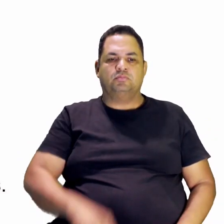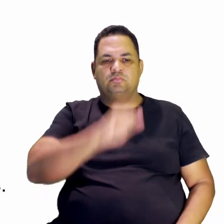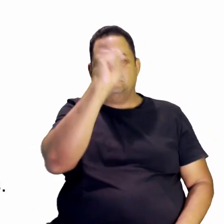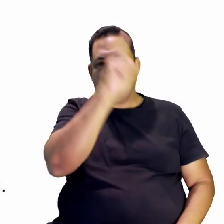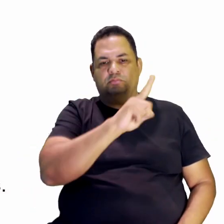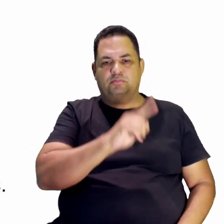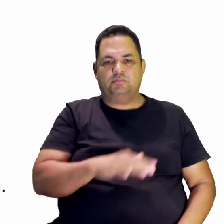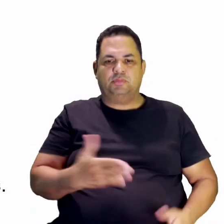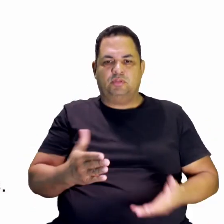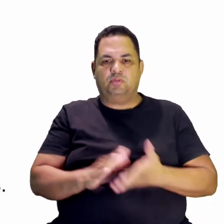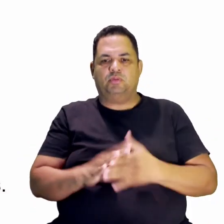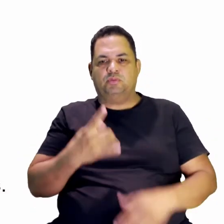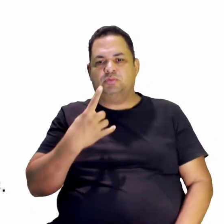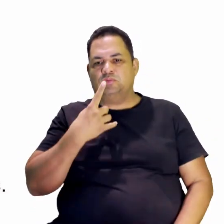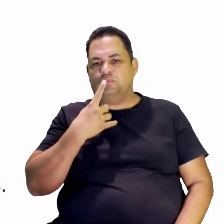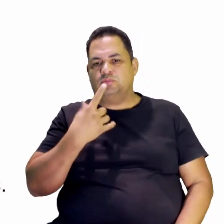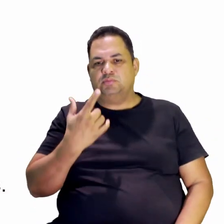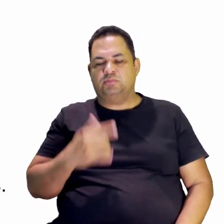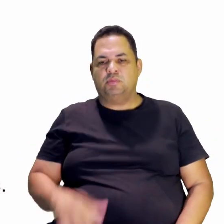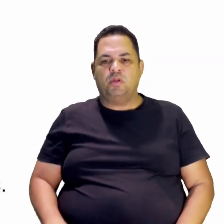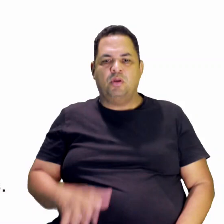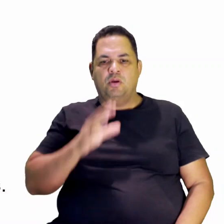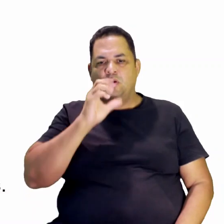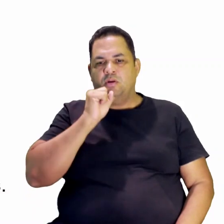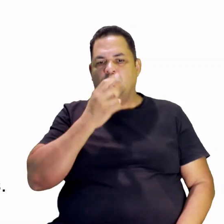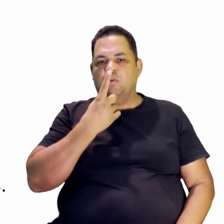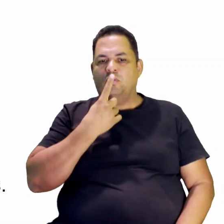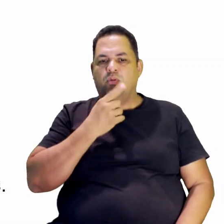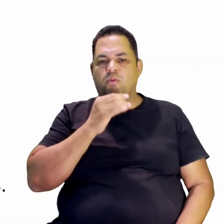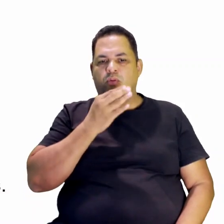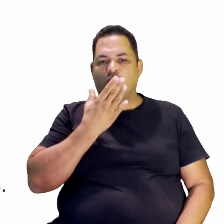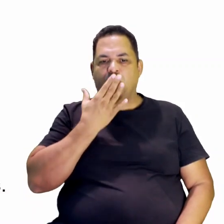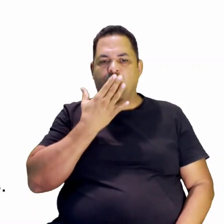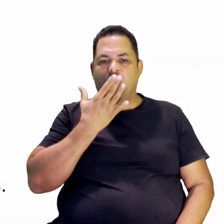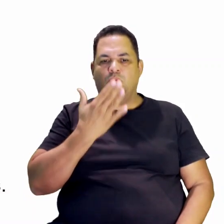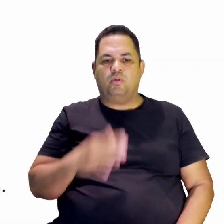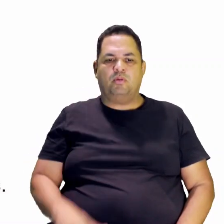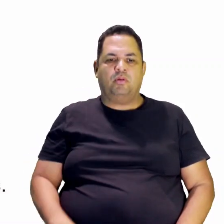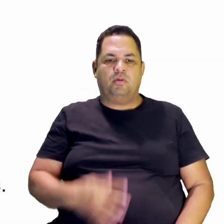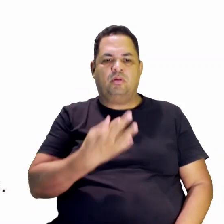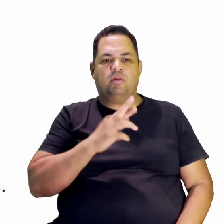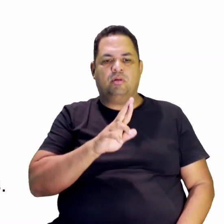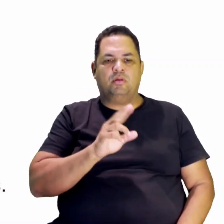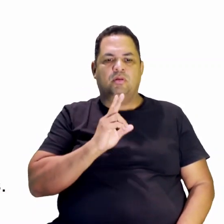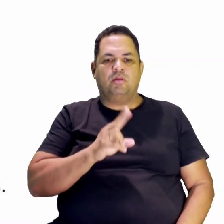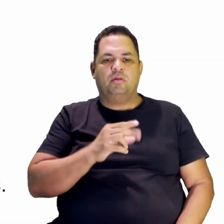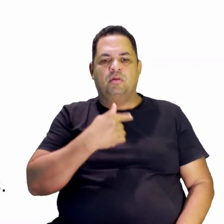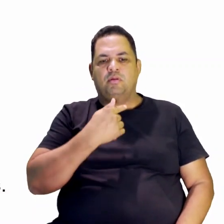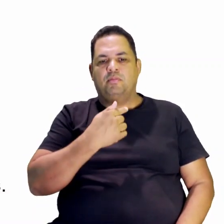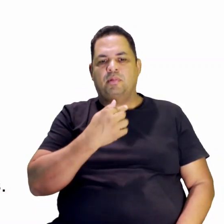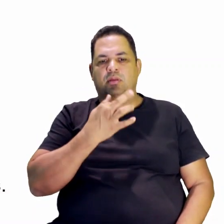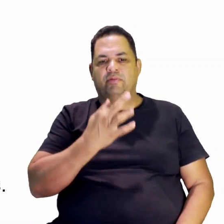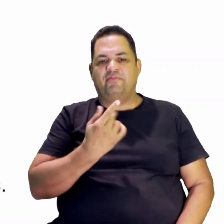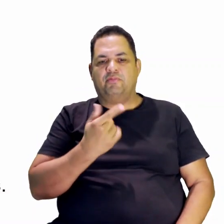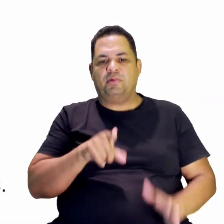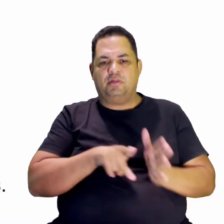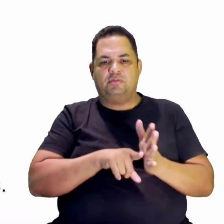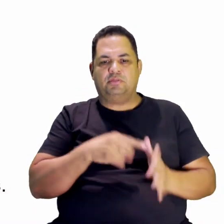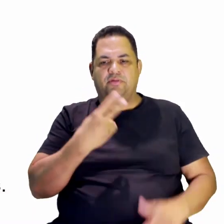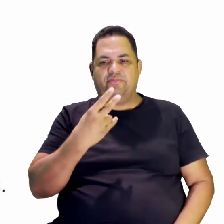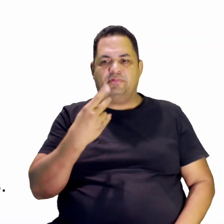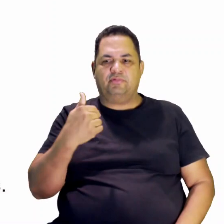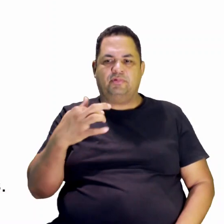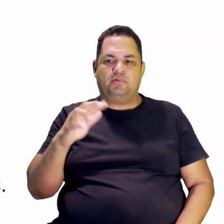o laranja aí, o laranja menos azuis, quer dizer, você que escolhe. FR pode ser igual a F1 menos F2. E aí,